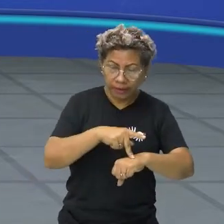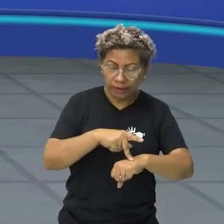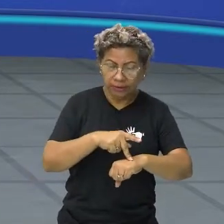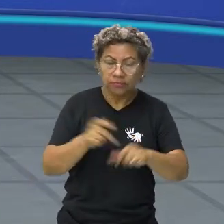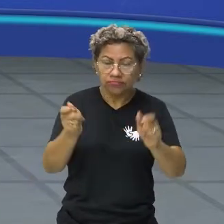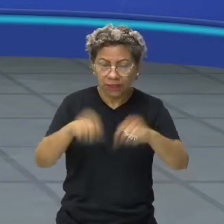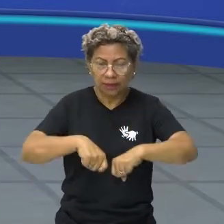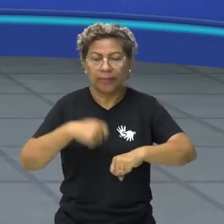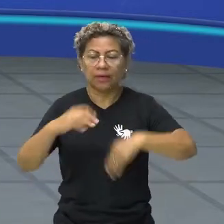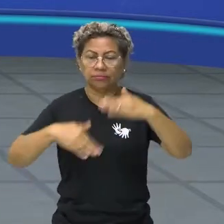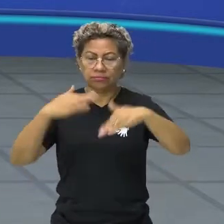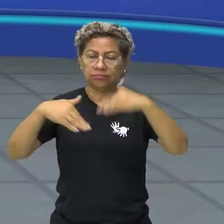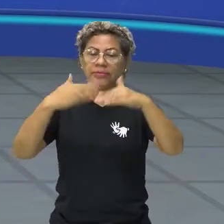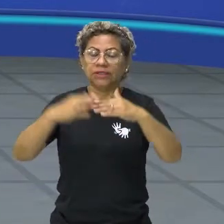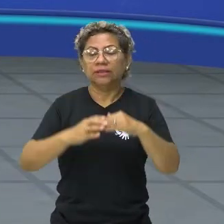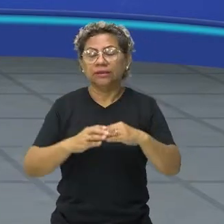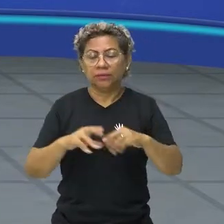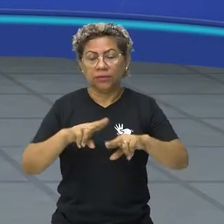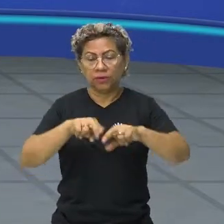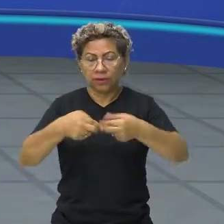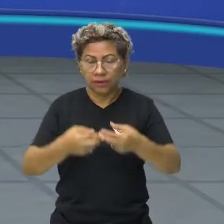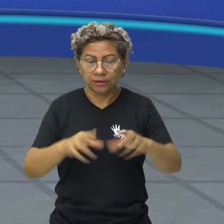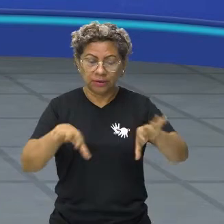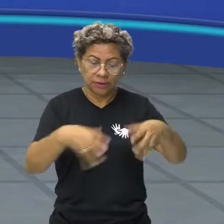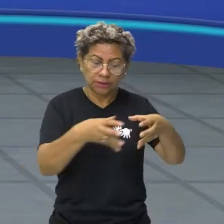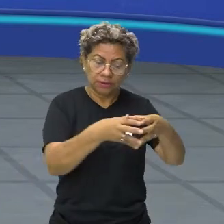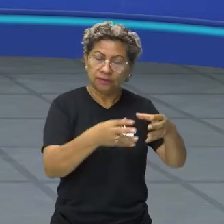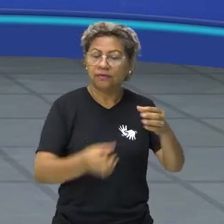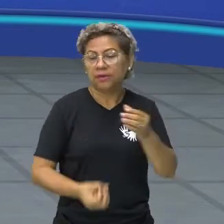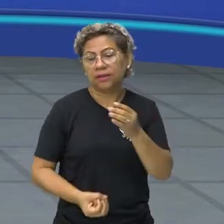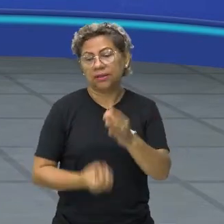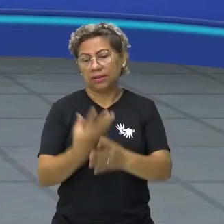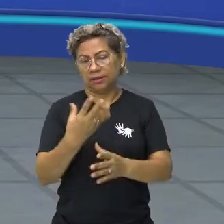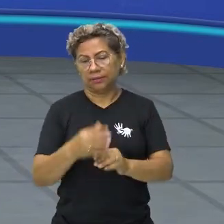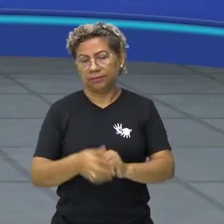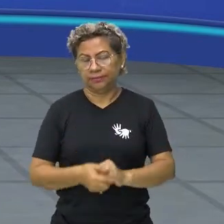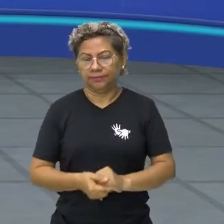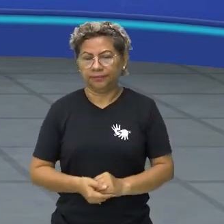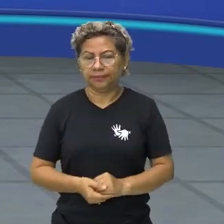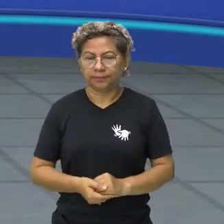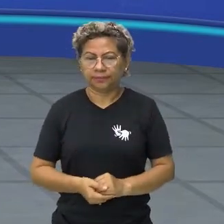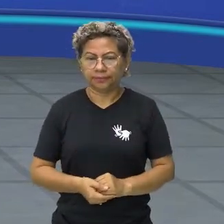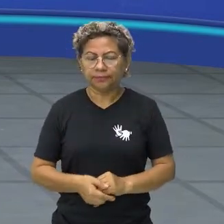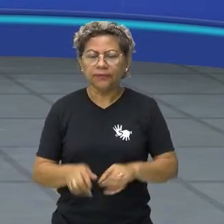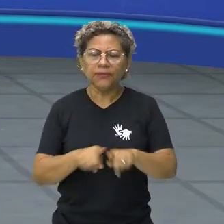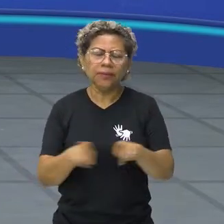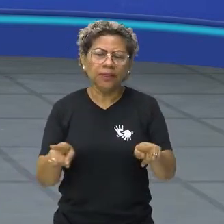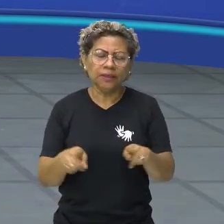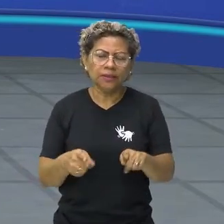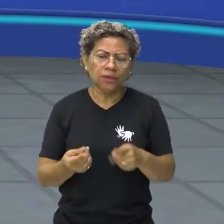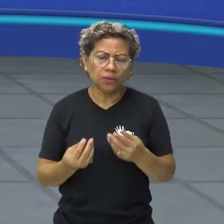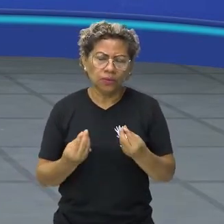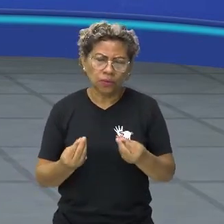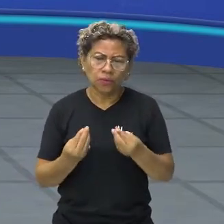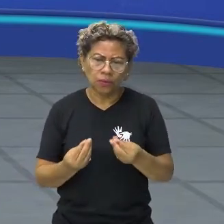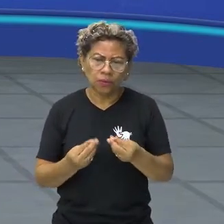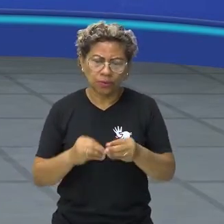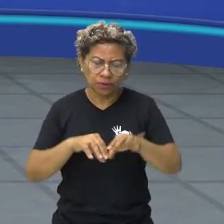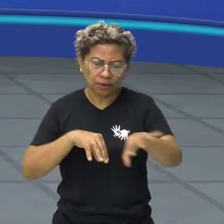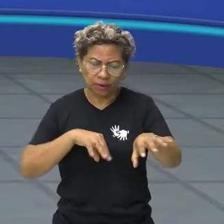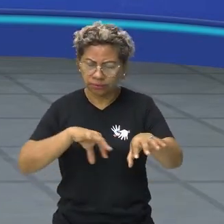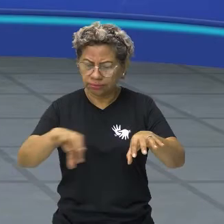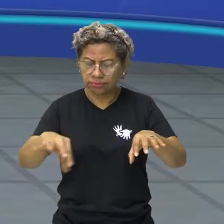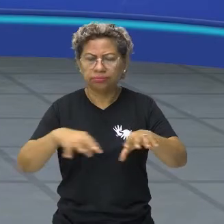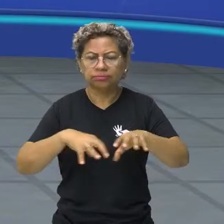criando esses blocos econômicos que nós iremos estudar. E como é que vai estar aí essa divisão, essa